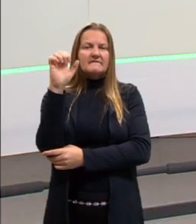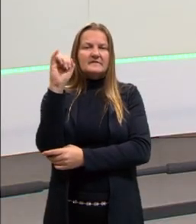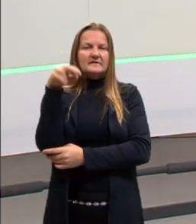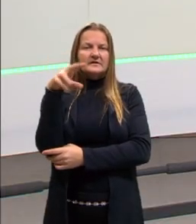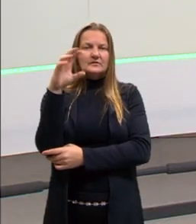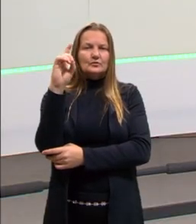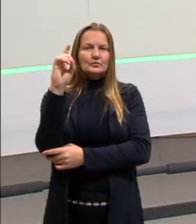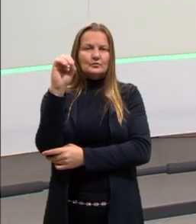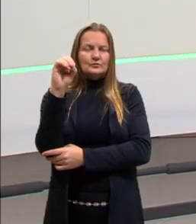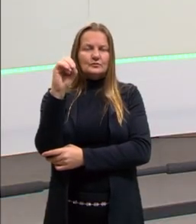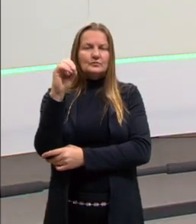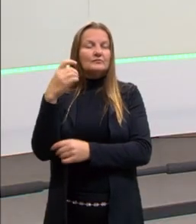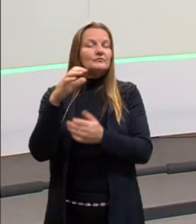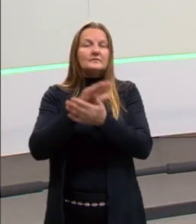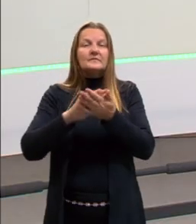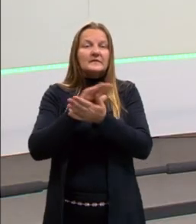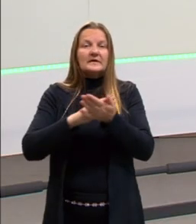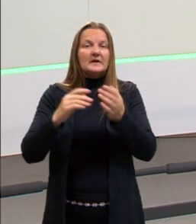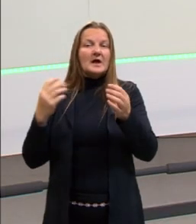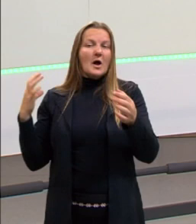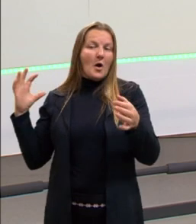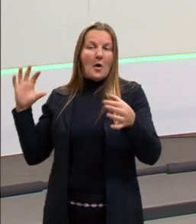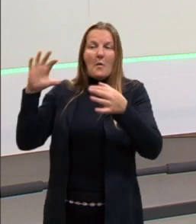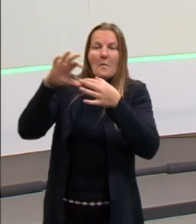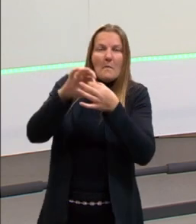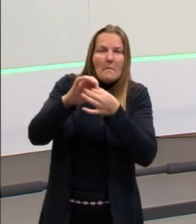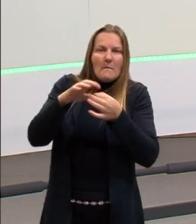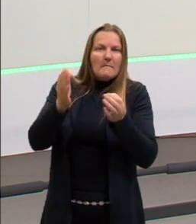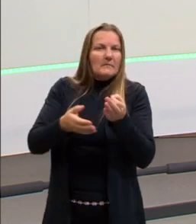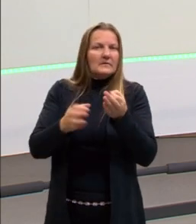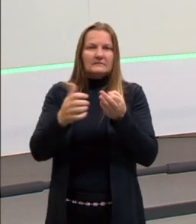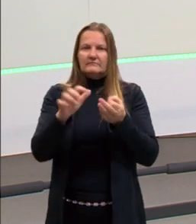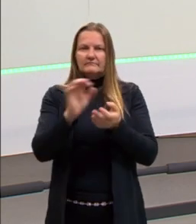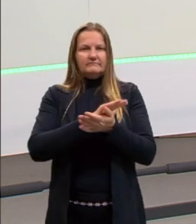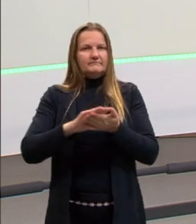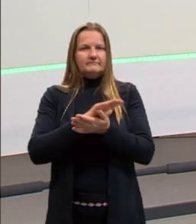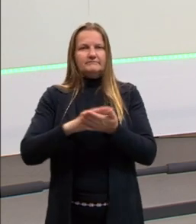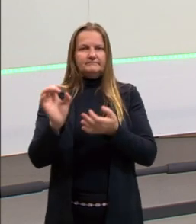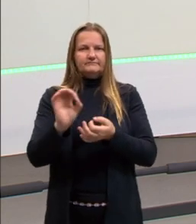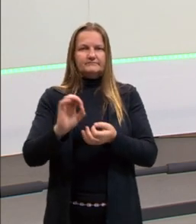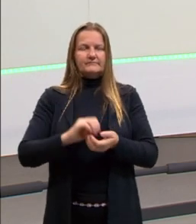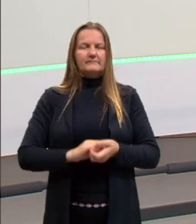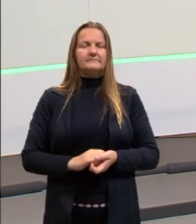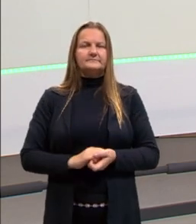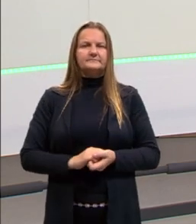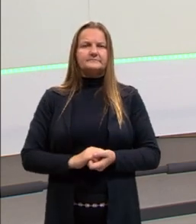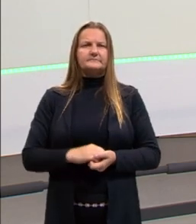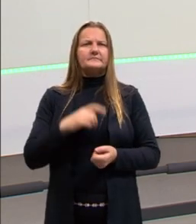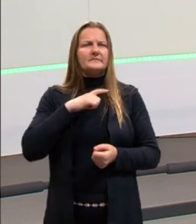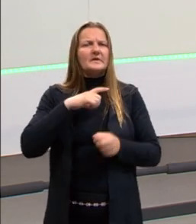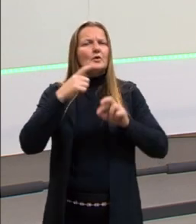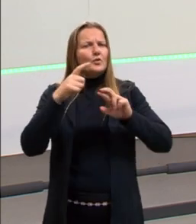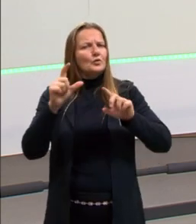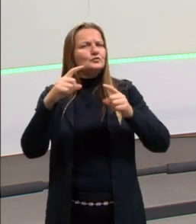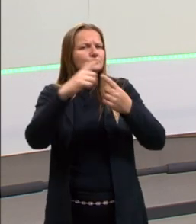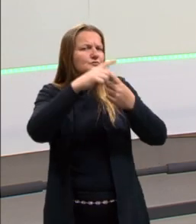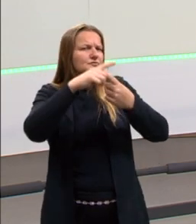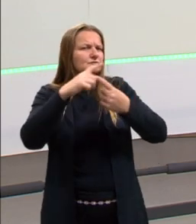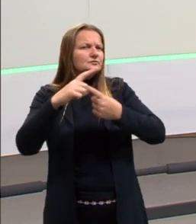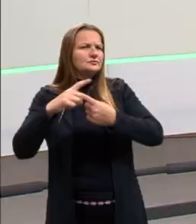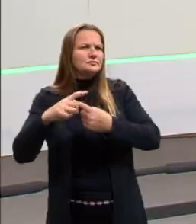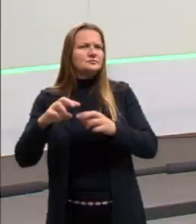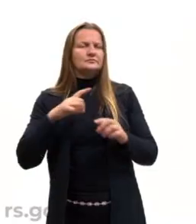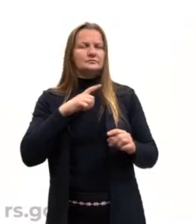relação com o presente tá lembrando então gente que como nós temos outros pretéritos